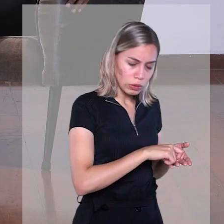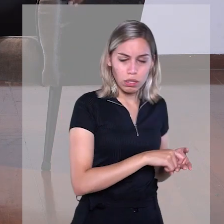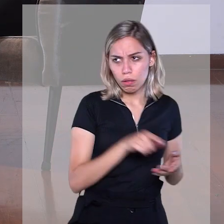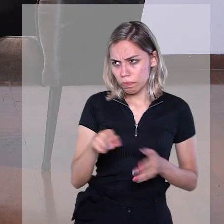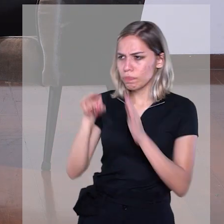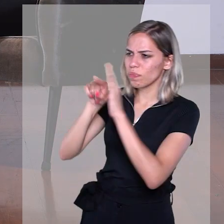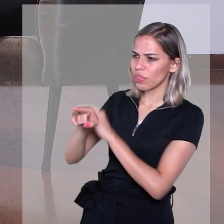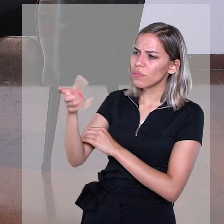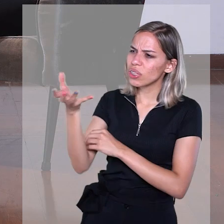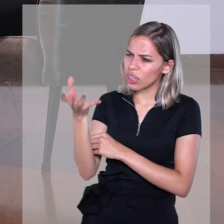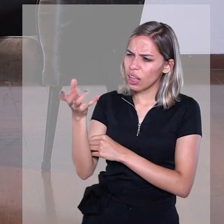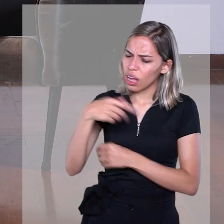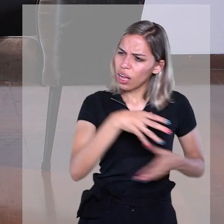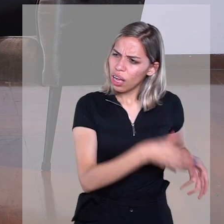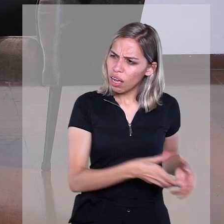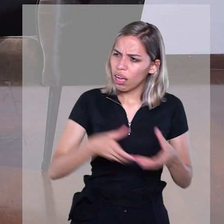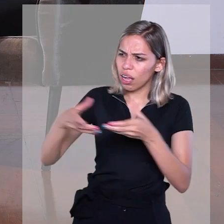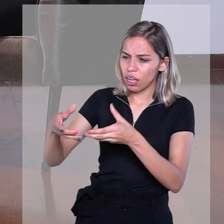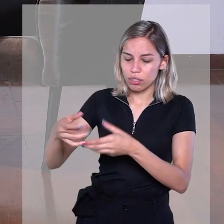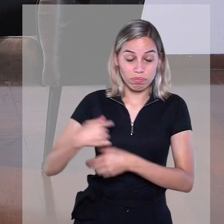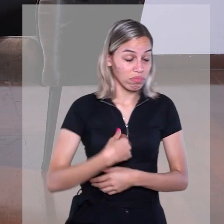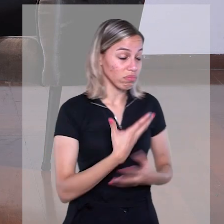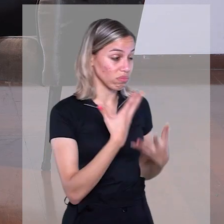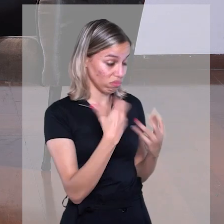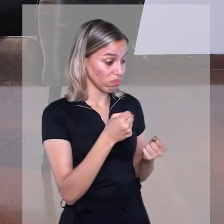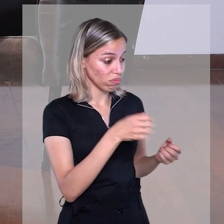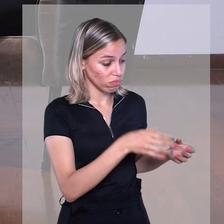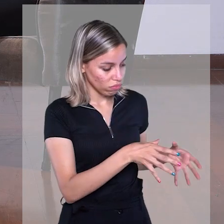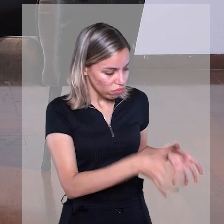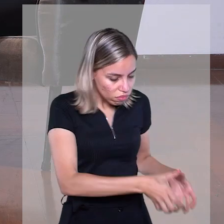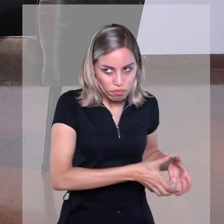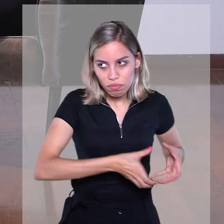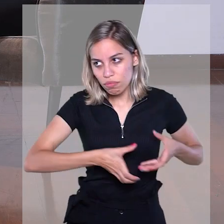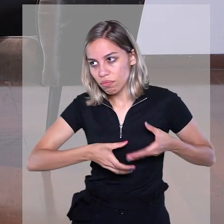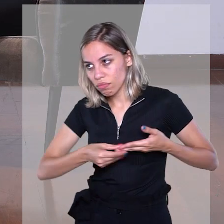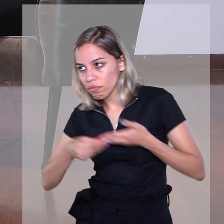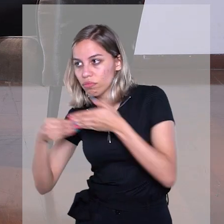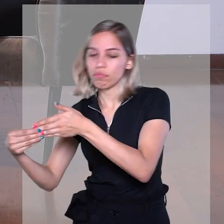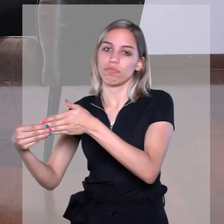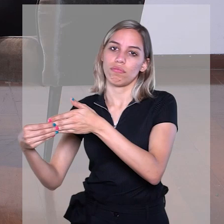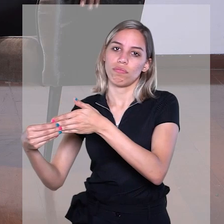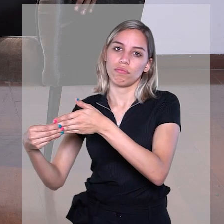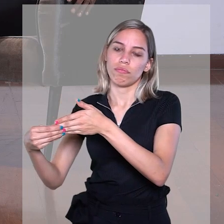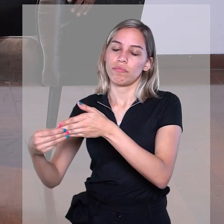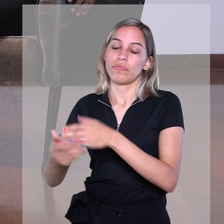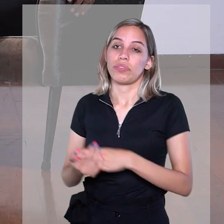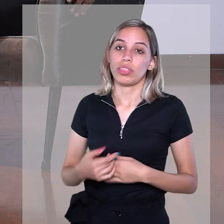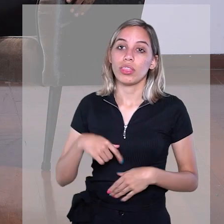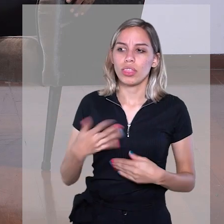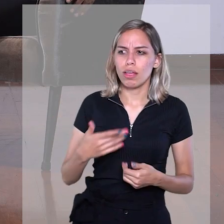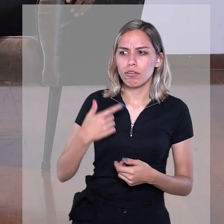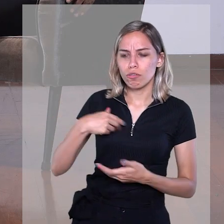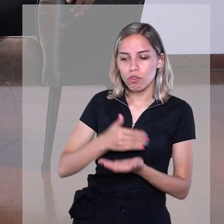dele. Mas o que eu dizia é que foi a partir desse acervo que eu comecei a